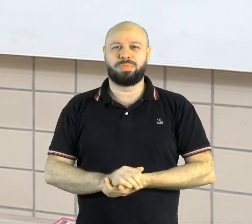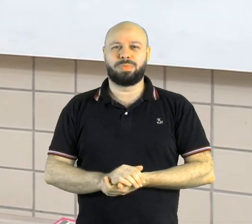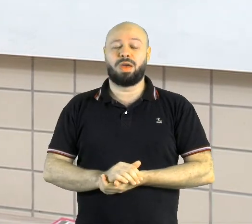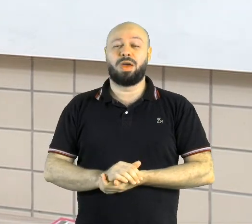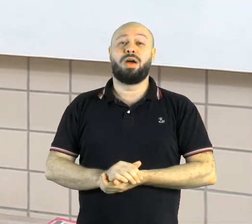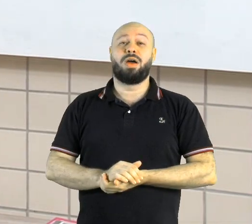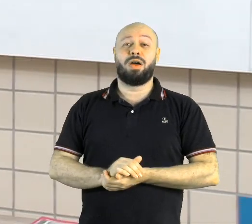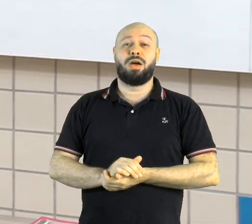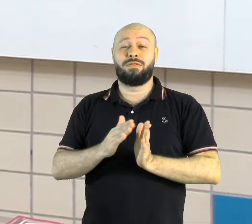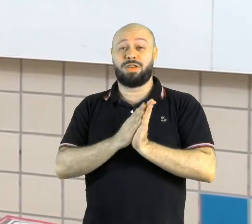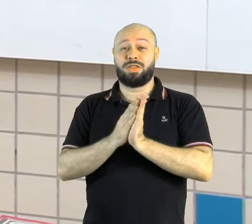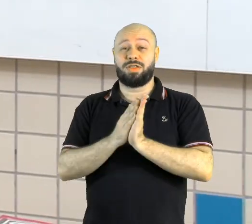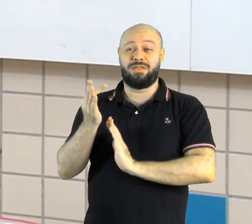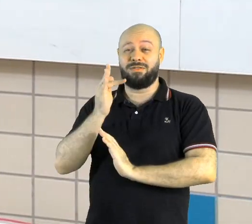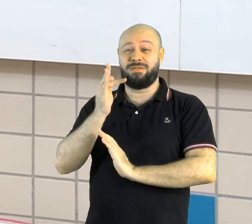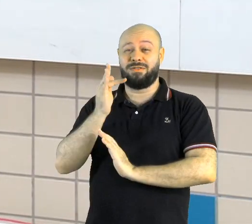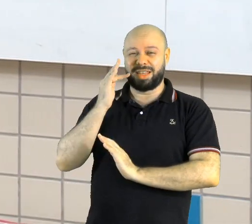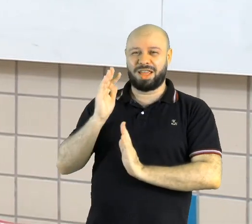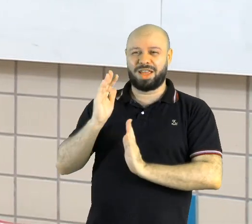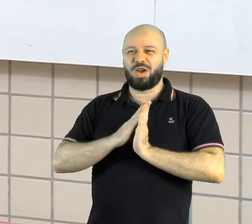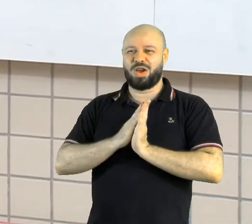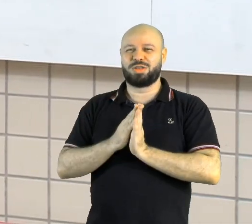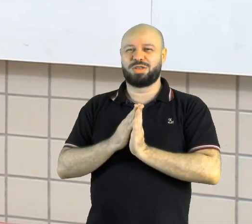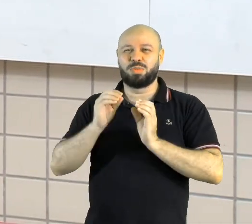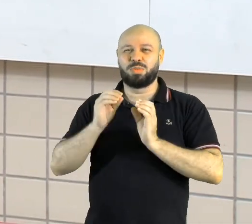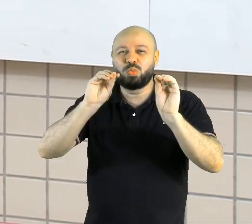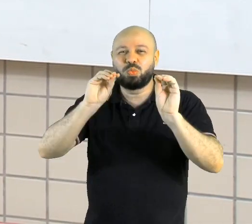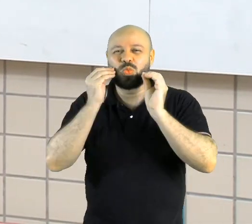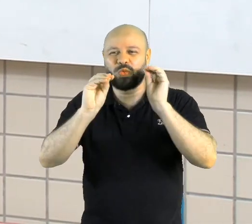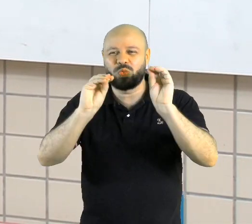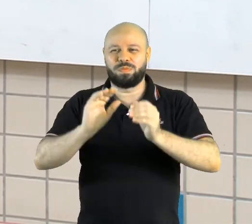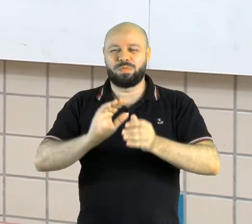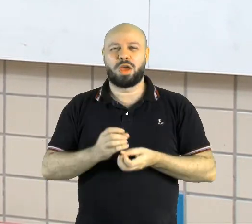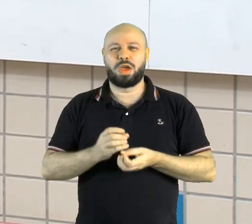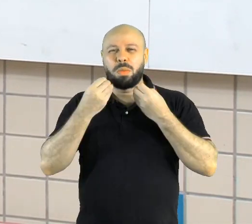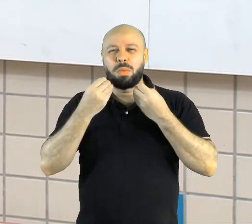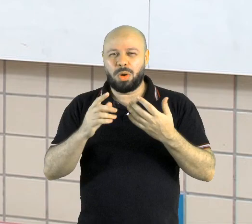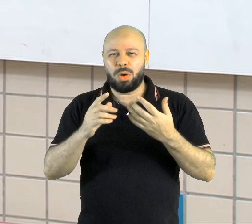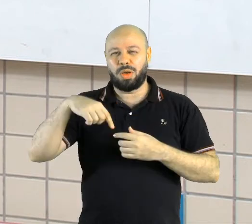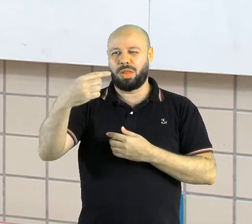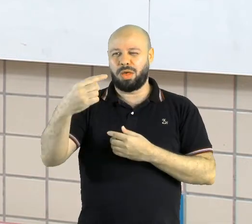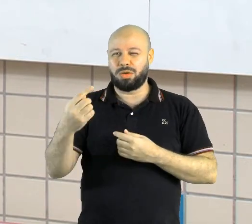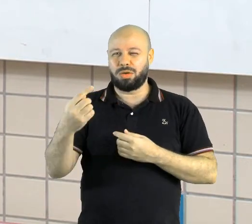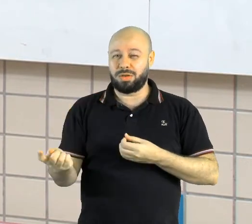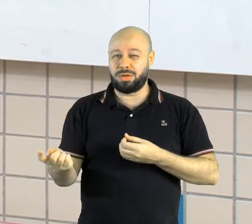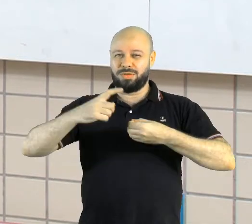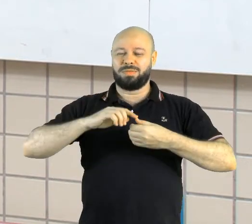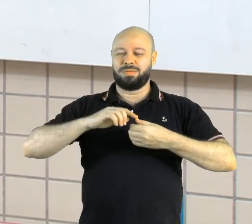encerrar dando um beijo dela, né, Francisquinha? Então, fique bem. Logo, logo vamos estar de volta.